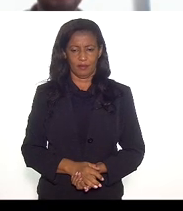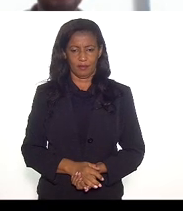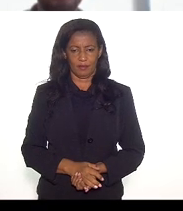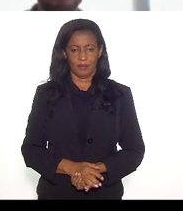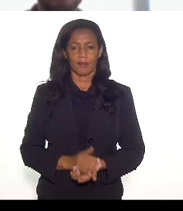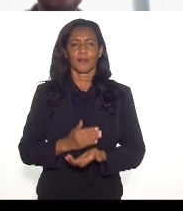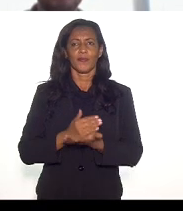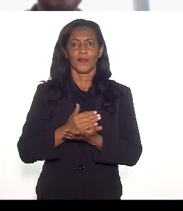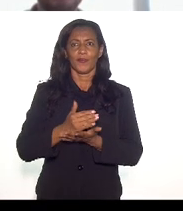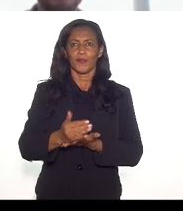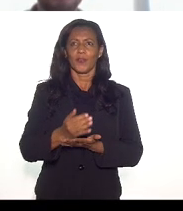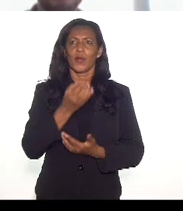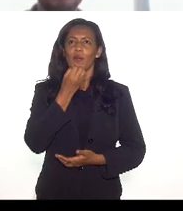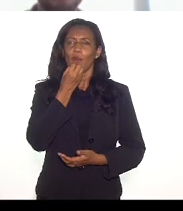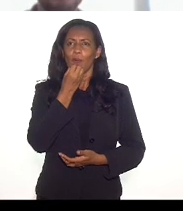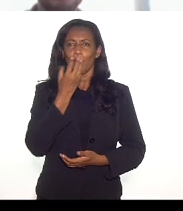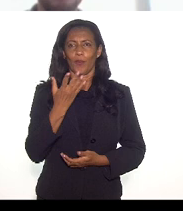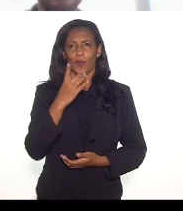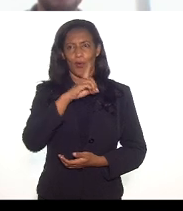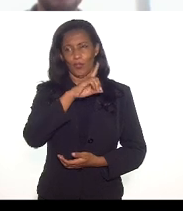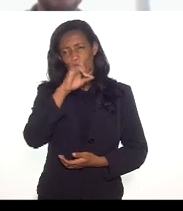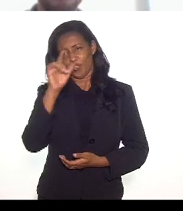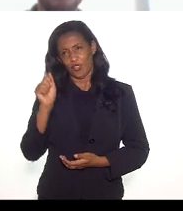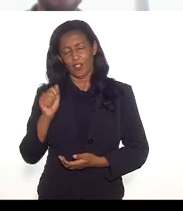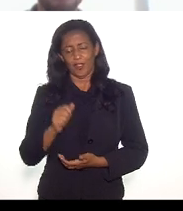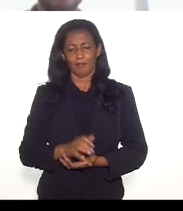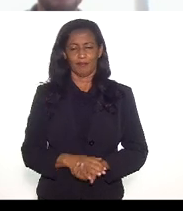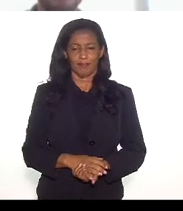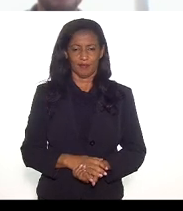Inicialmente, bom dia. Bom dia. Queria